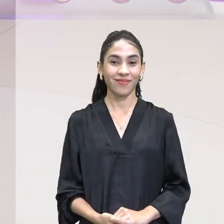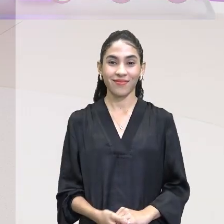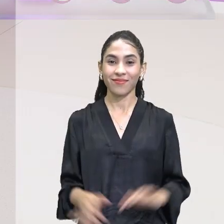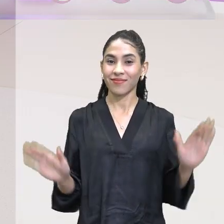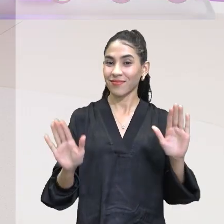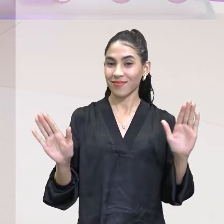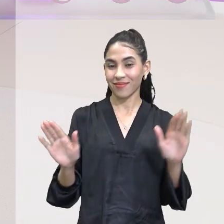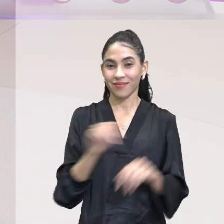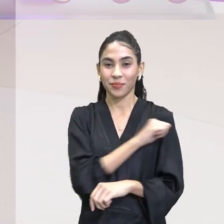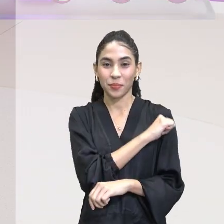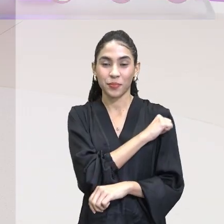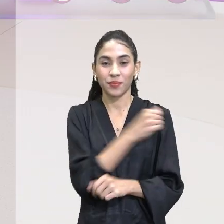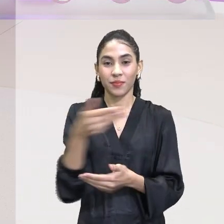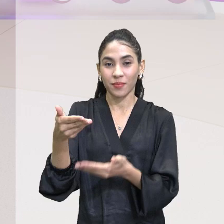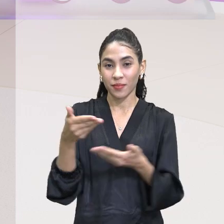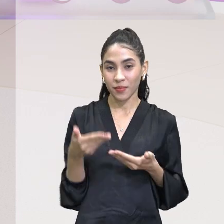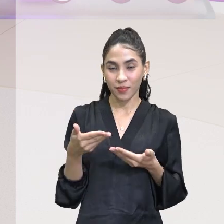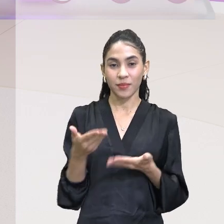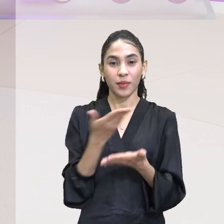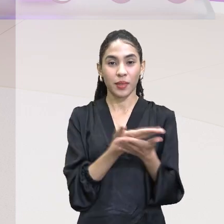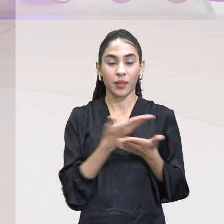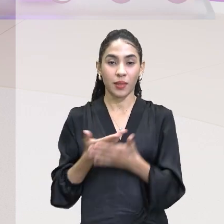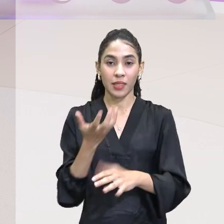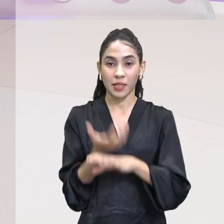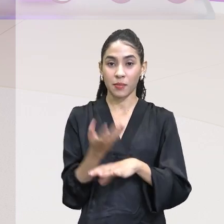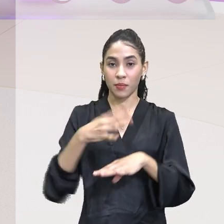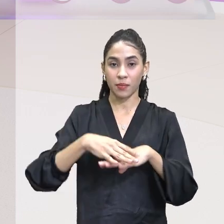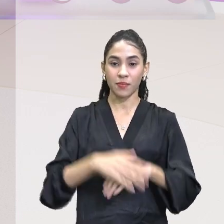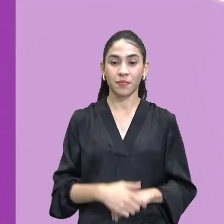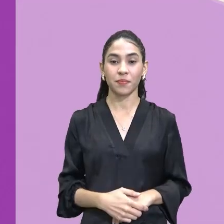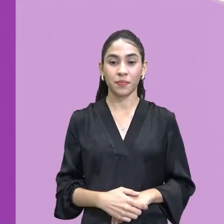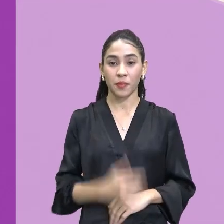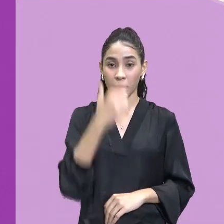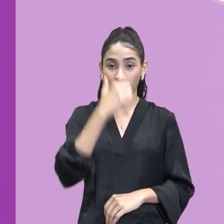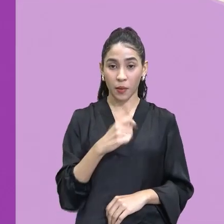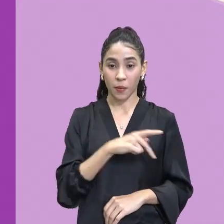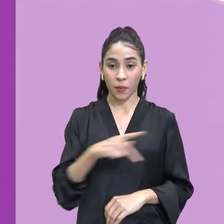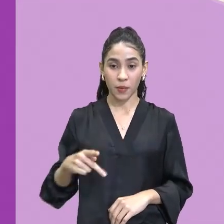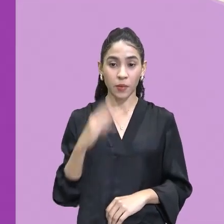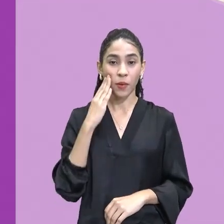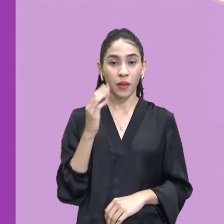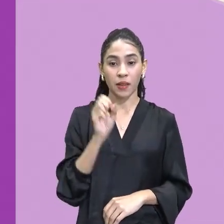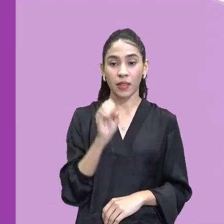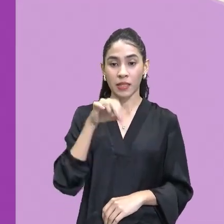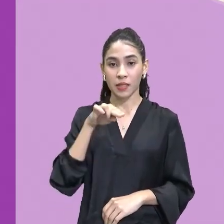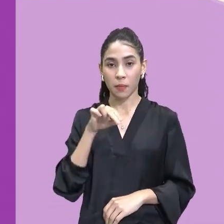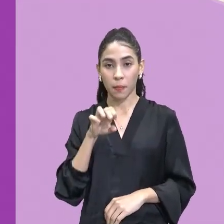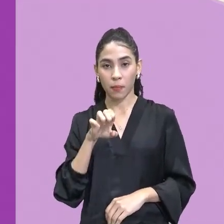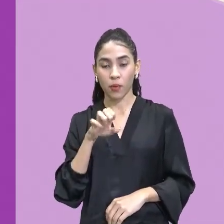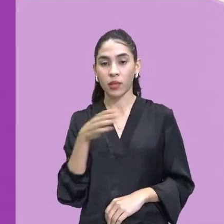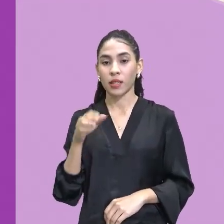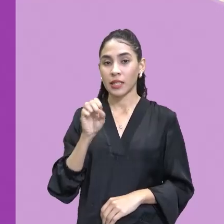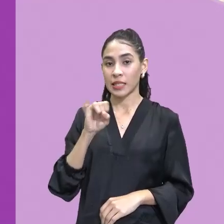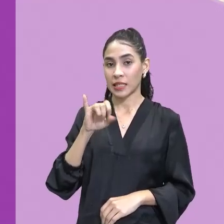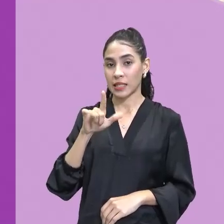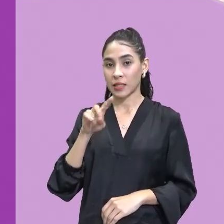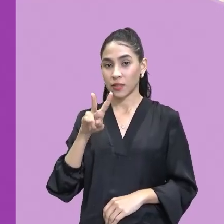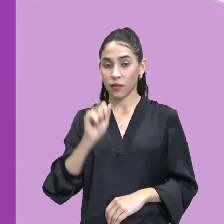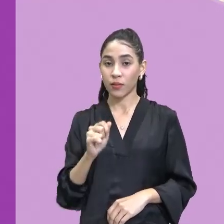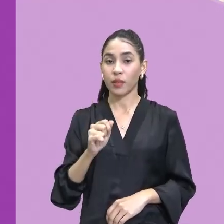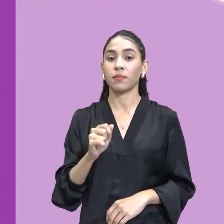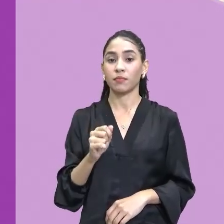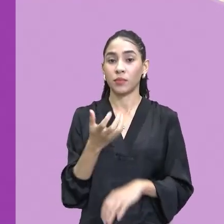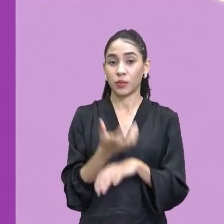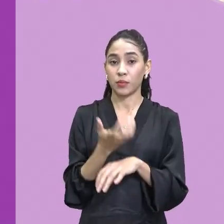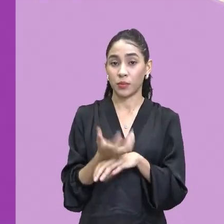Olá, queridos, sejam bem-vindos a mais uma aula de matemática. Sou professora Simone Silva, professora de matemática, e convido